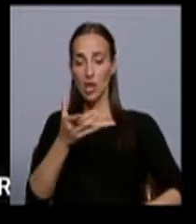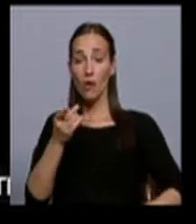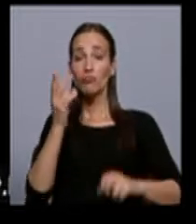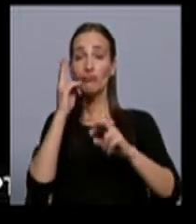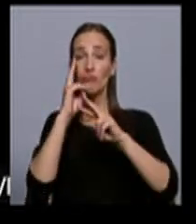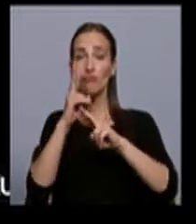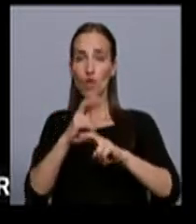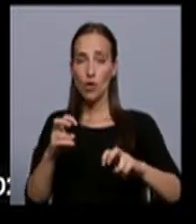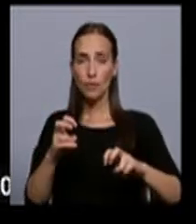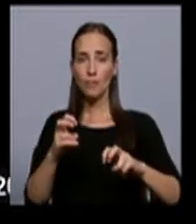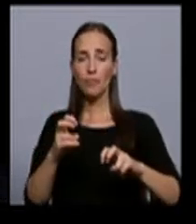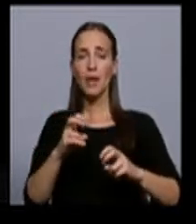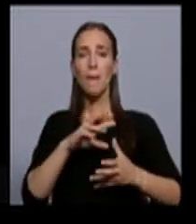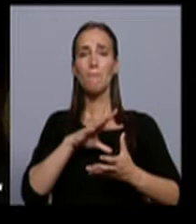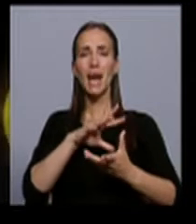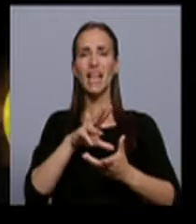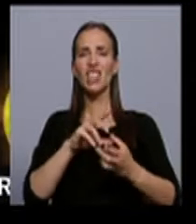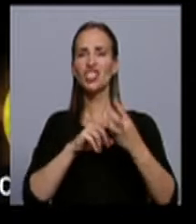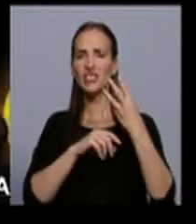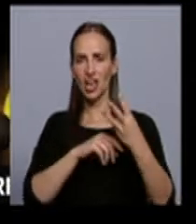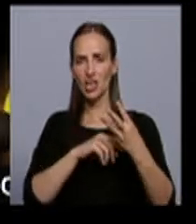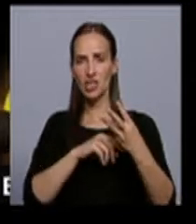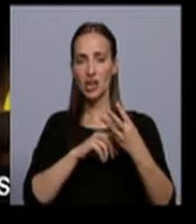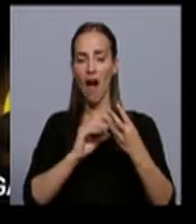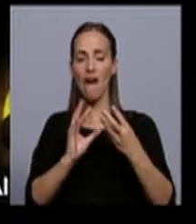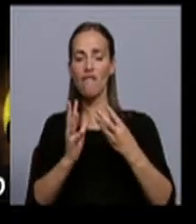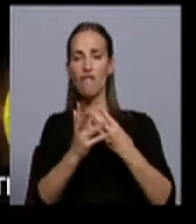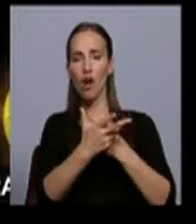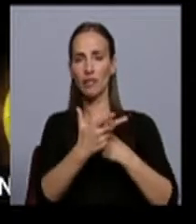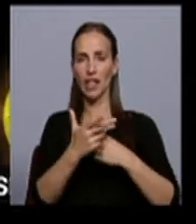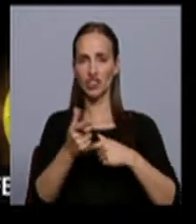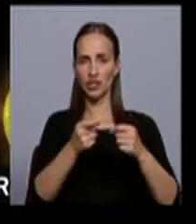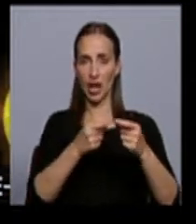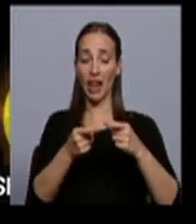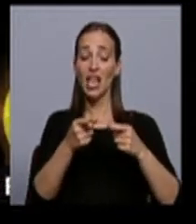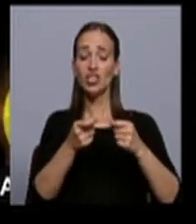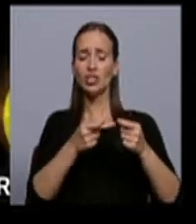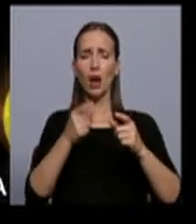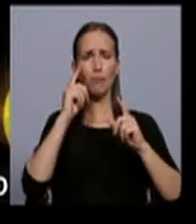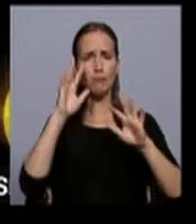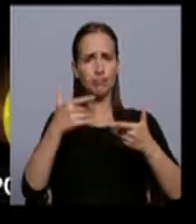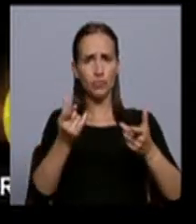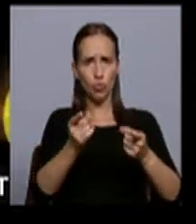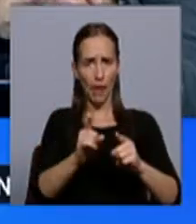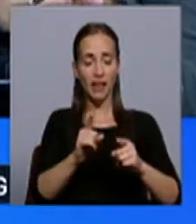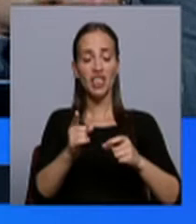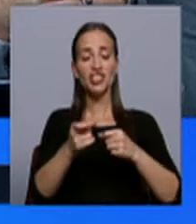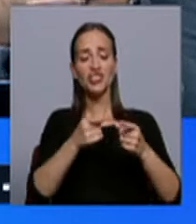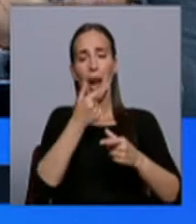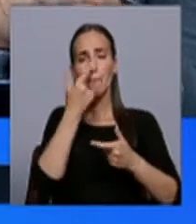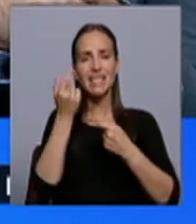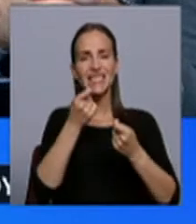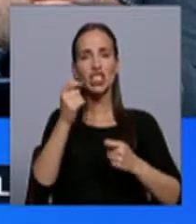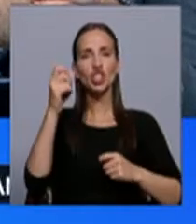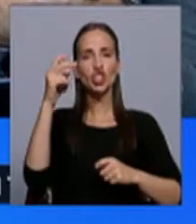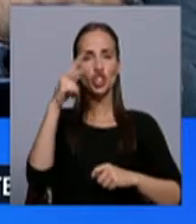gravitacional entre os planetas e as suas estrelas hospedeiras, e então em 2019 esse instrumento do ESO descobriu 3 planetas a girar